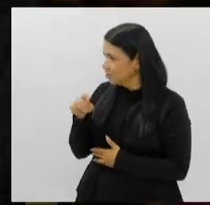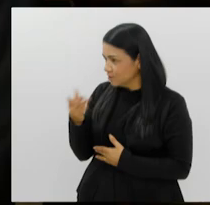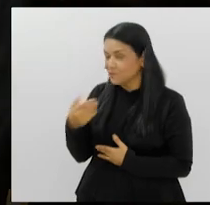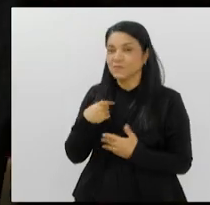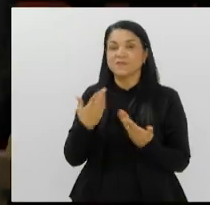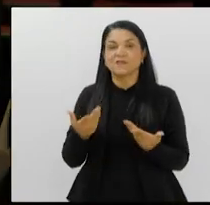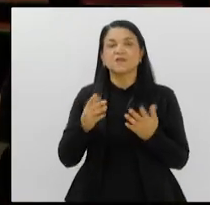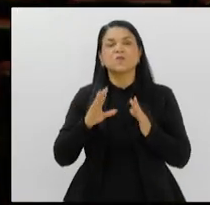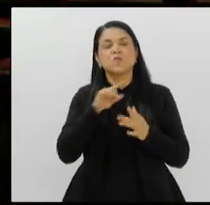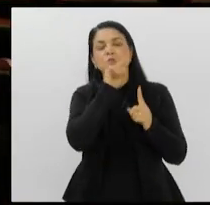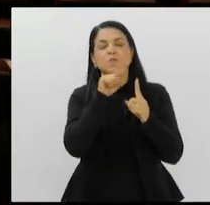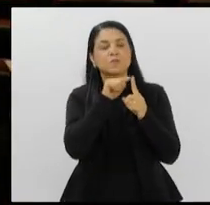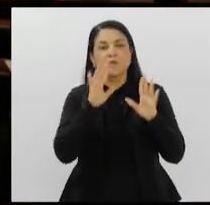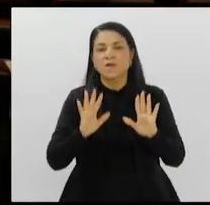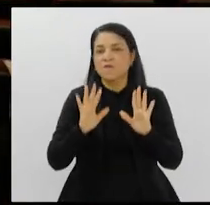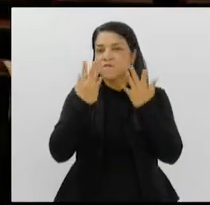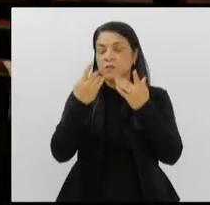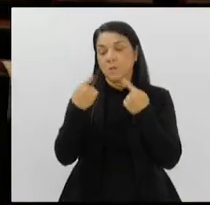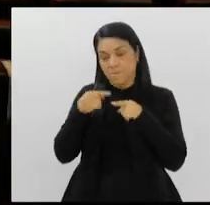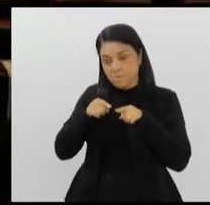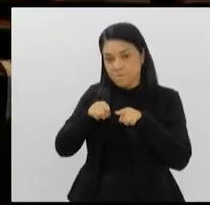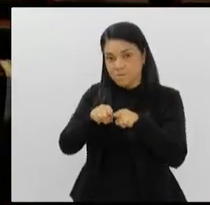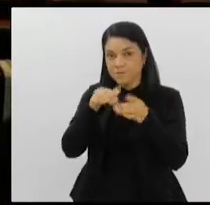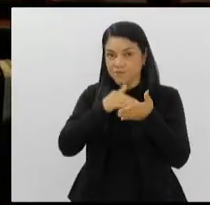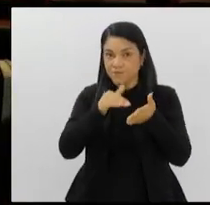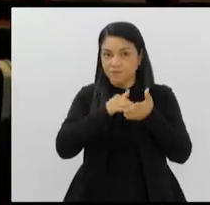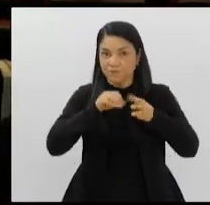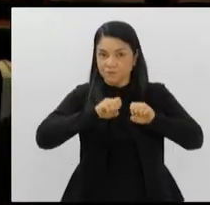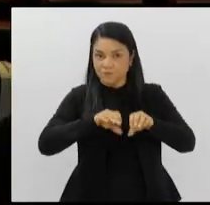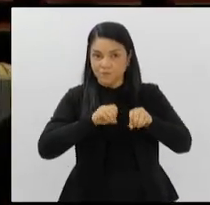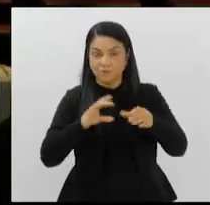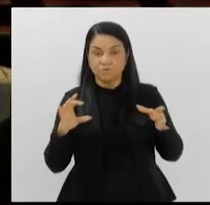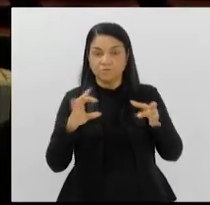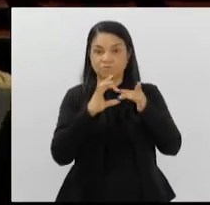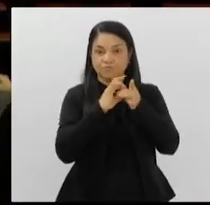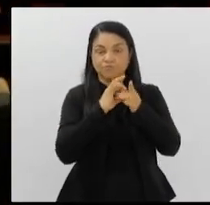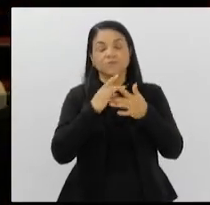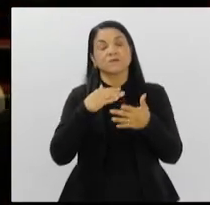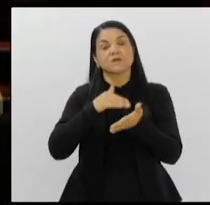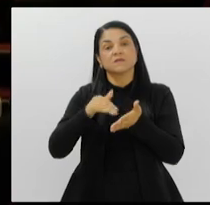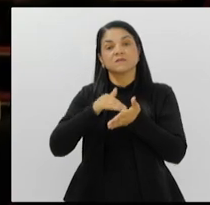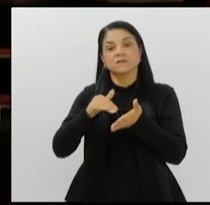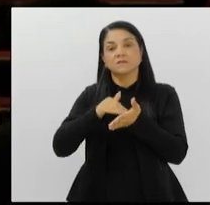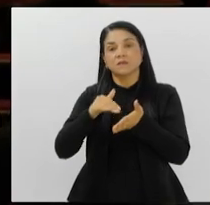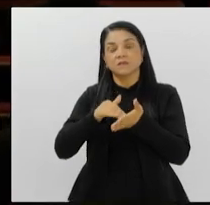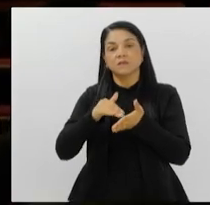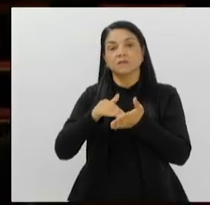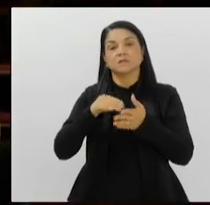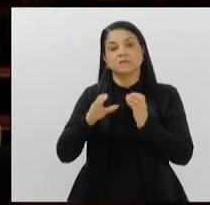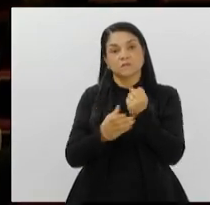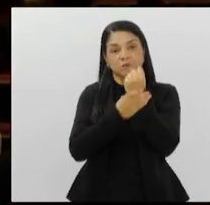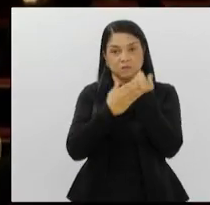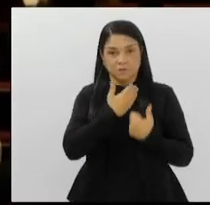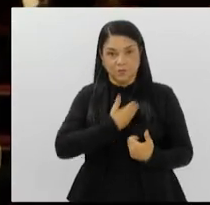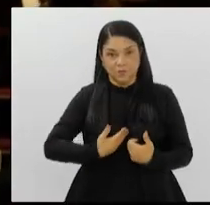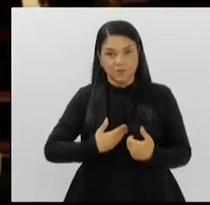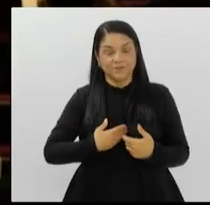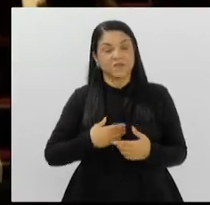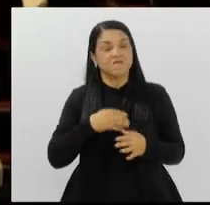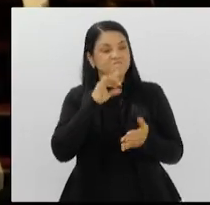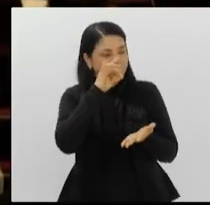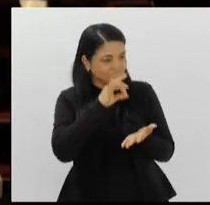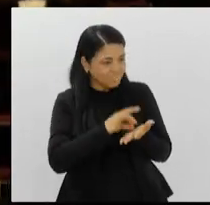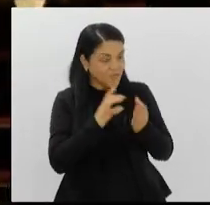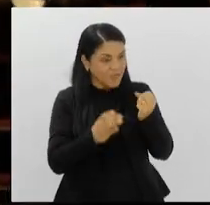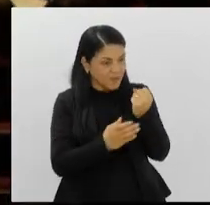desse evento aqui hoje, né? Que é uma parceria aí da Secretaria de Educação com a Secretaria de Segurança Pública. Na verdade, garantir a segurança e a paz